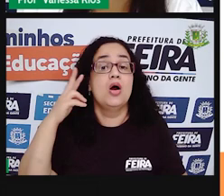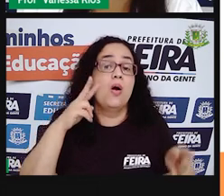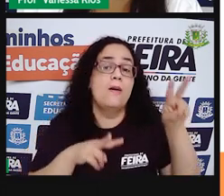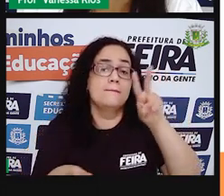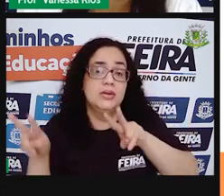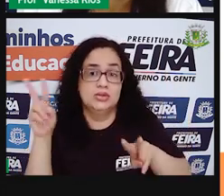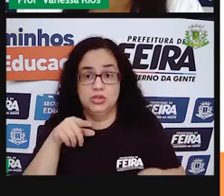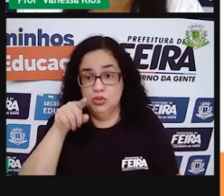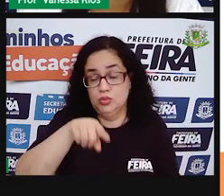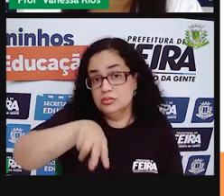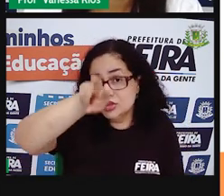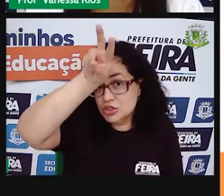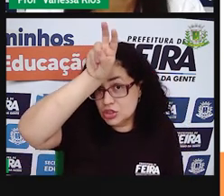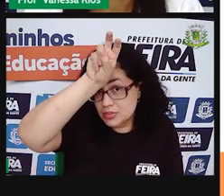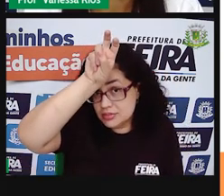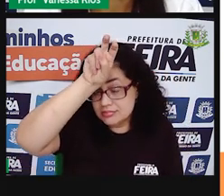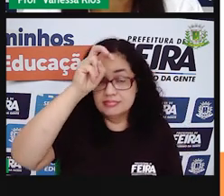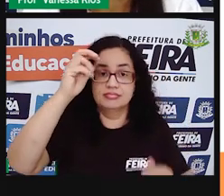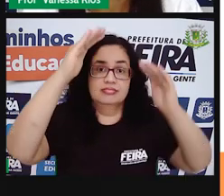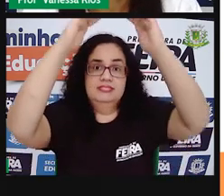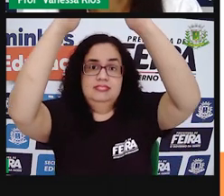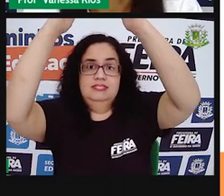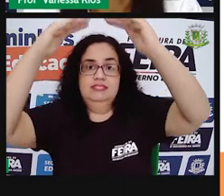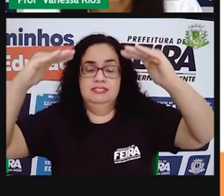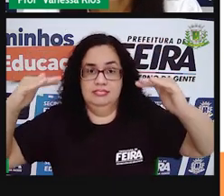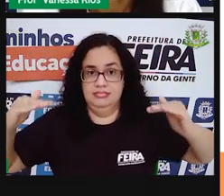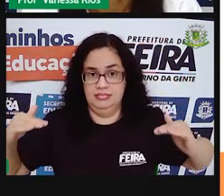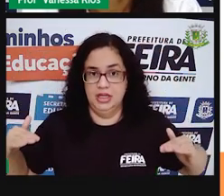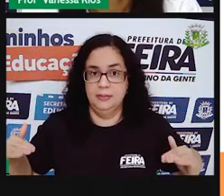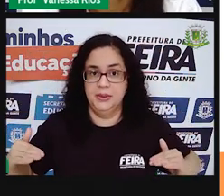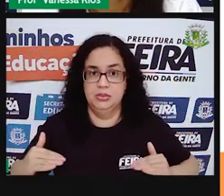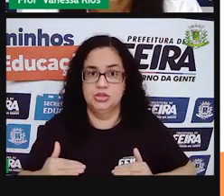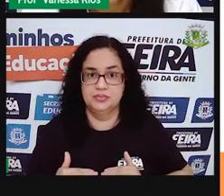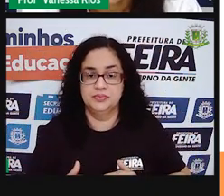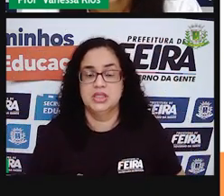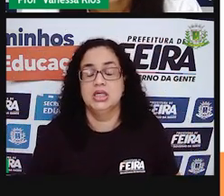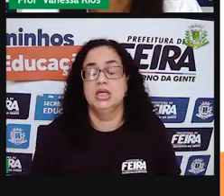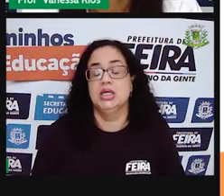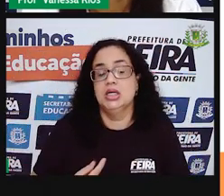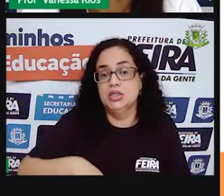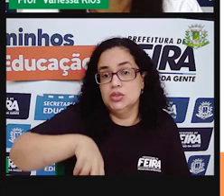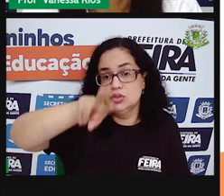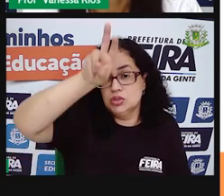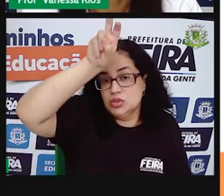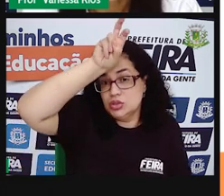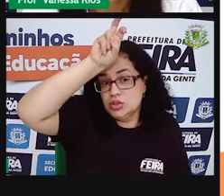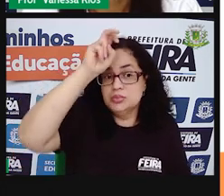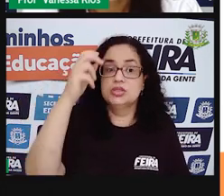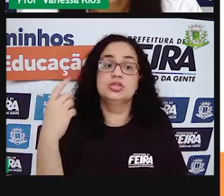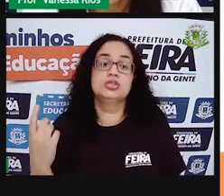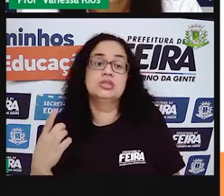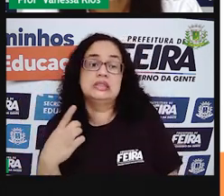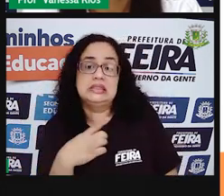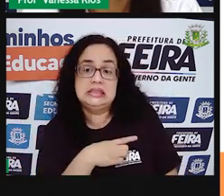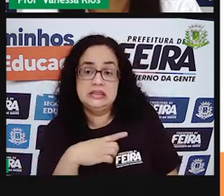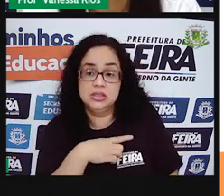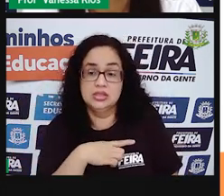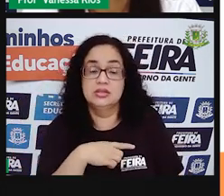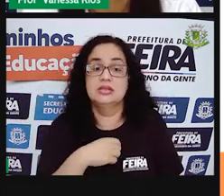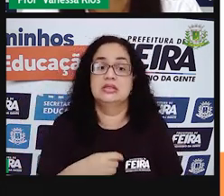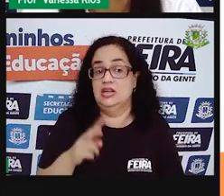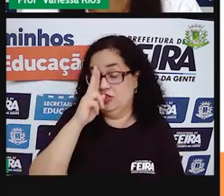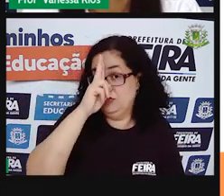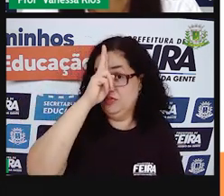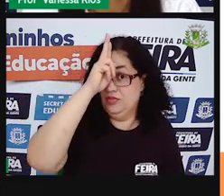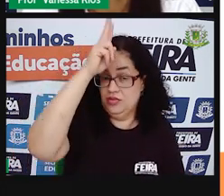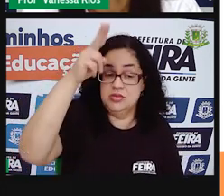observar isso, ó, na construção das próprias pirâmides, né? Os egípcios, eles detinham grande domínio sobre a